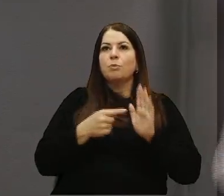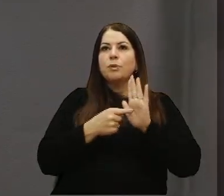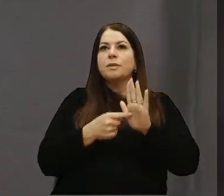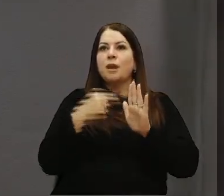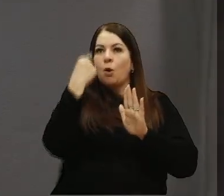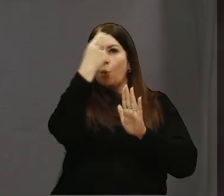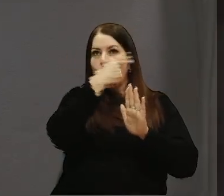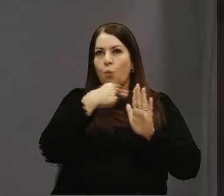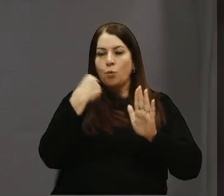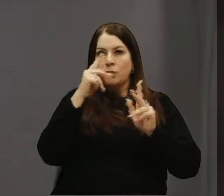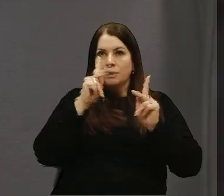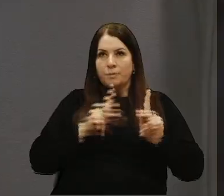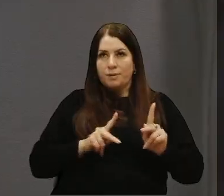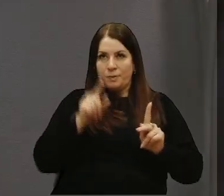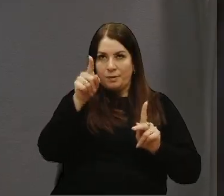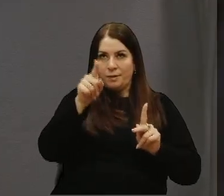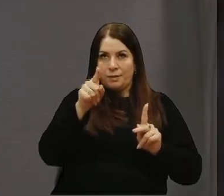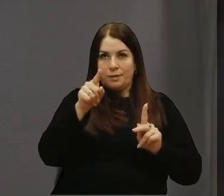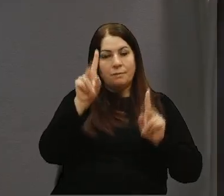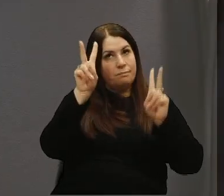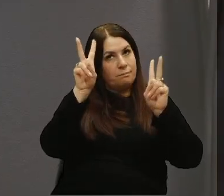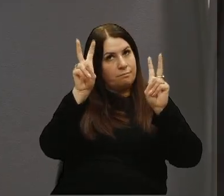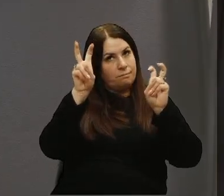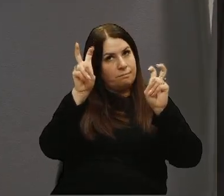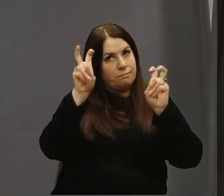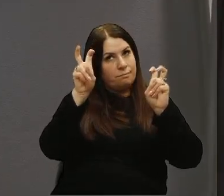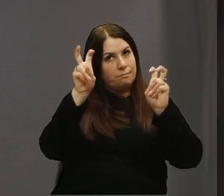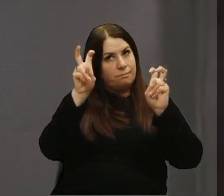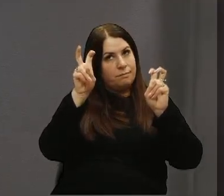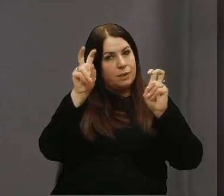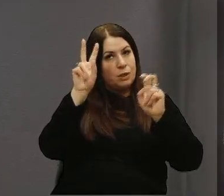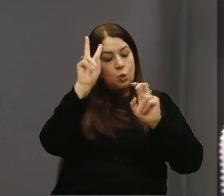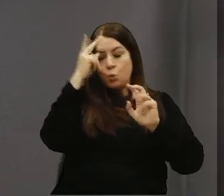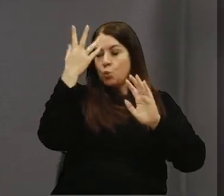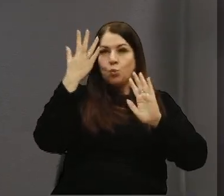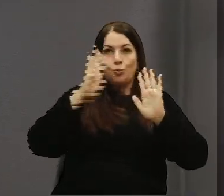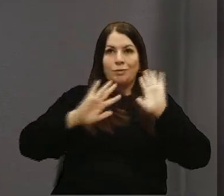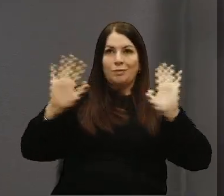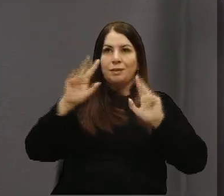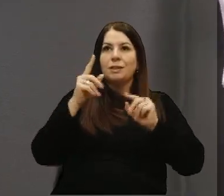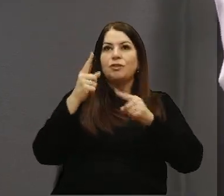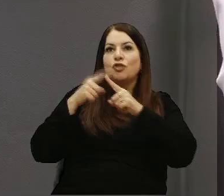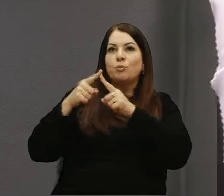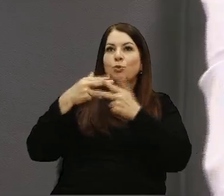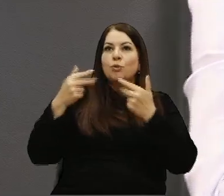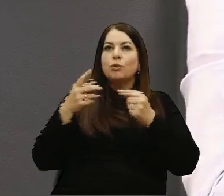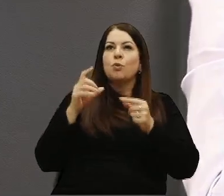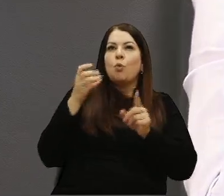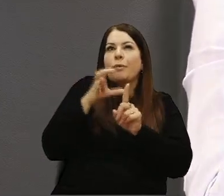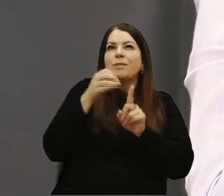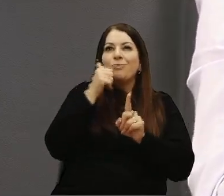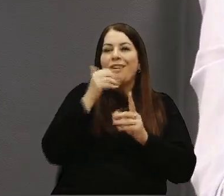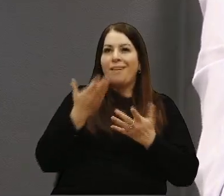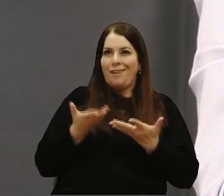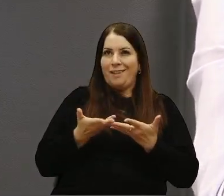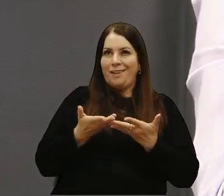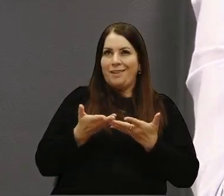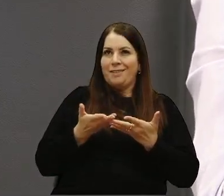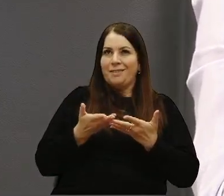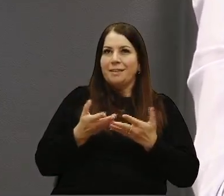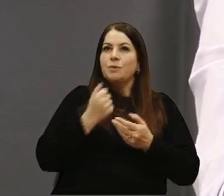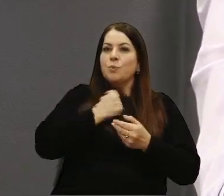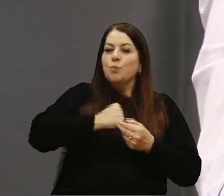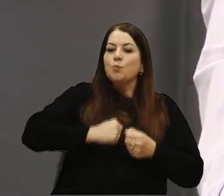rosto dessas pessoas, entre aspas, em surto, que realizam esse tipo de coisa contra mulheres, defecam